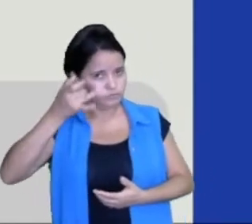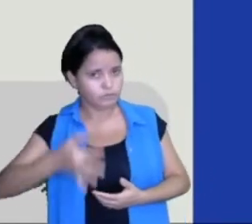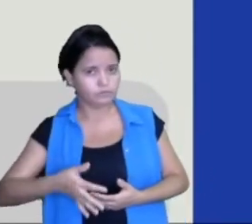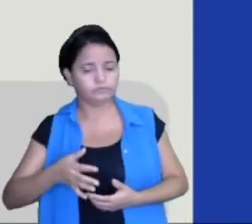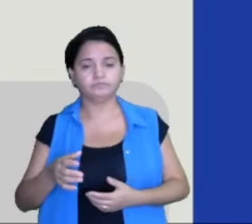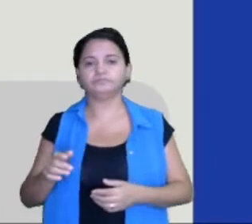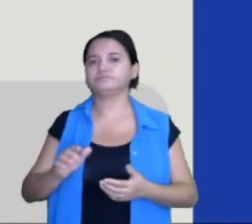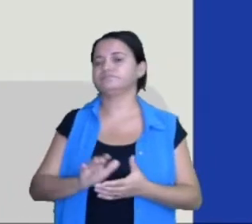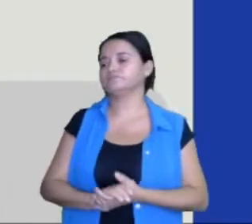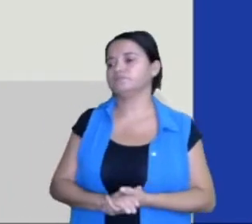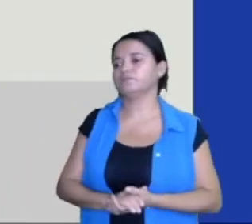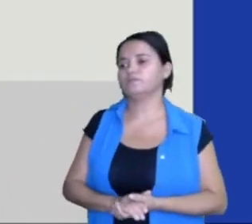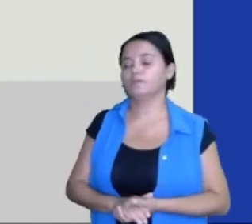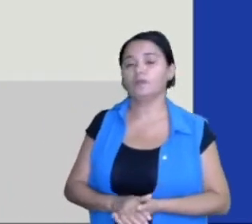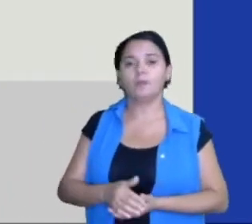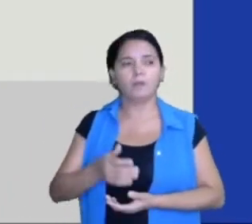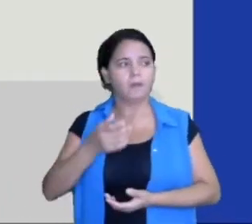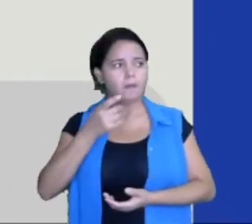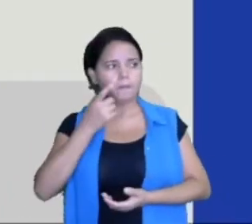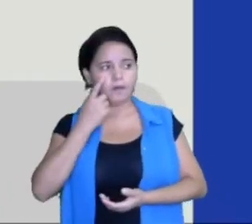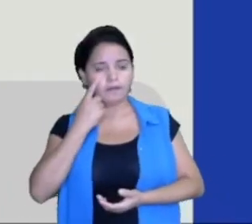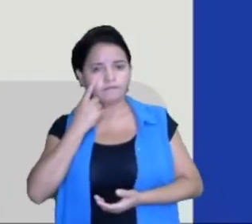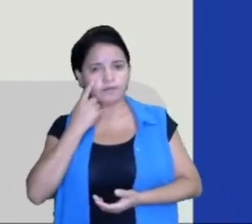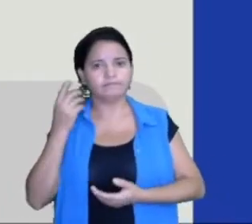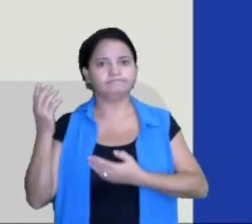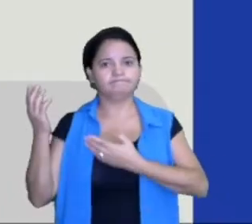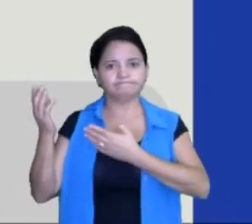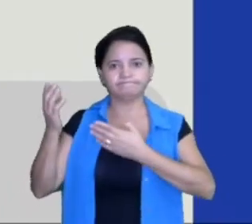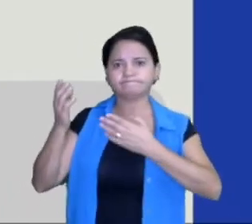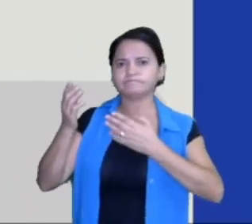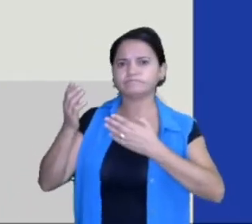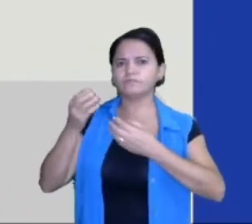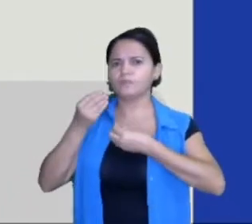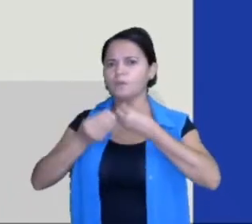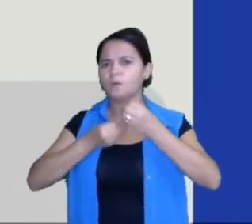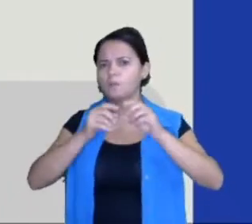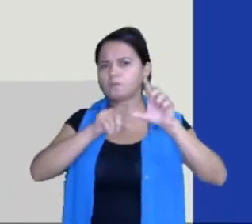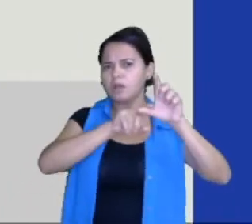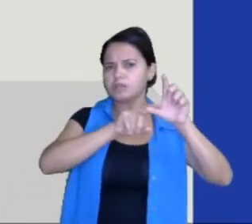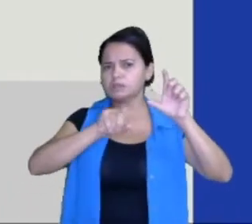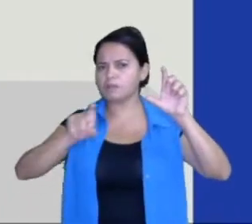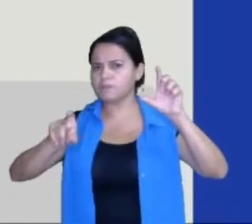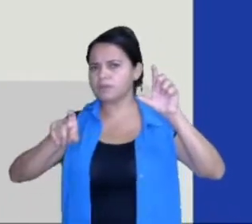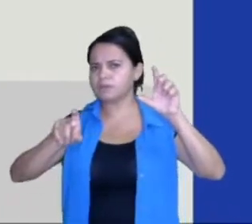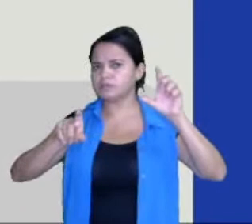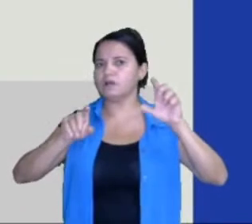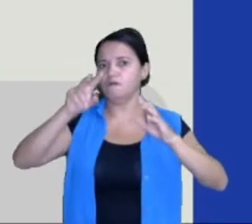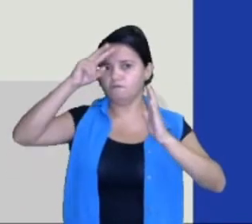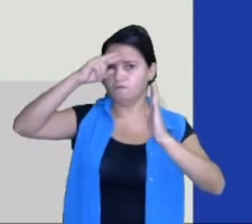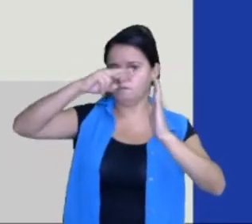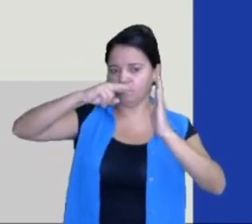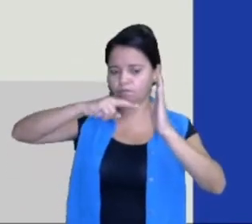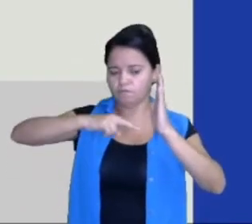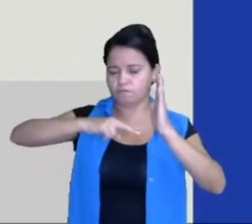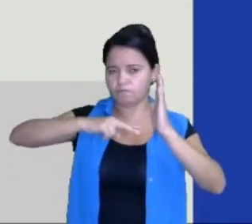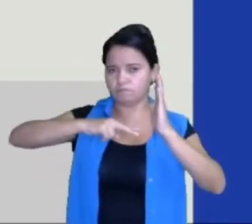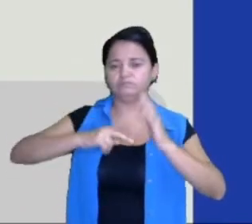Primeiro ponto, temos a chamada a independência dos Estados Unidos. Nesse slide eu vou ler com vocês, tá bom,